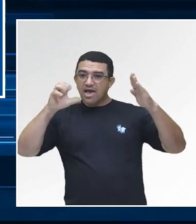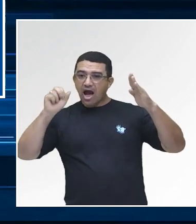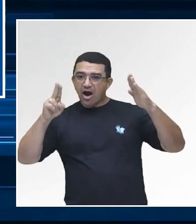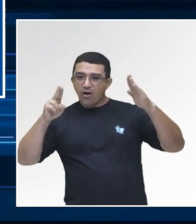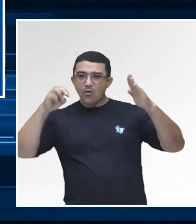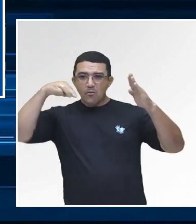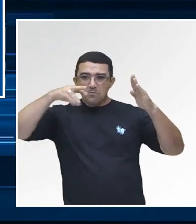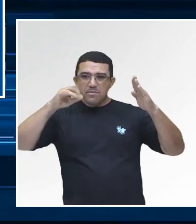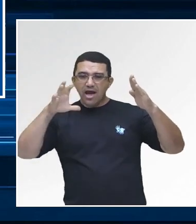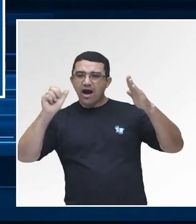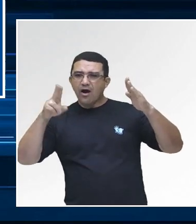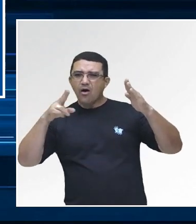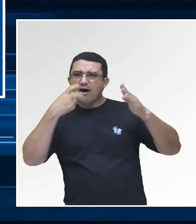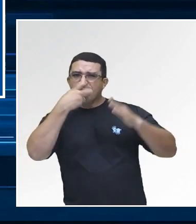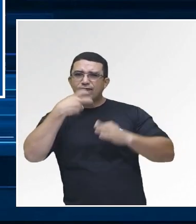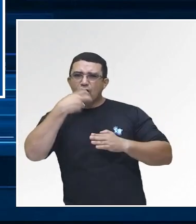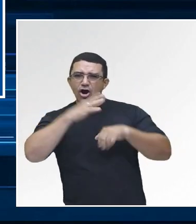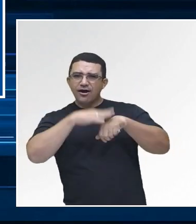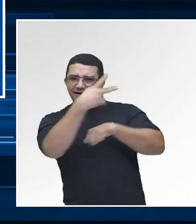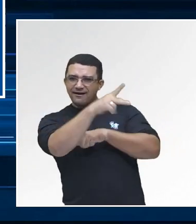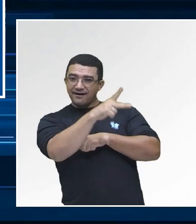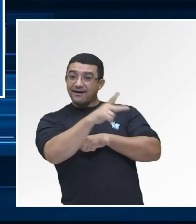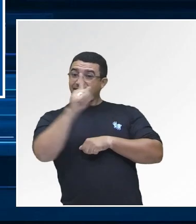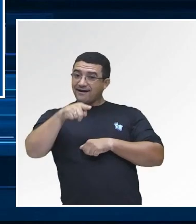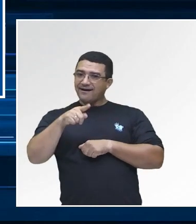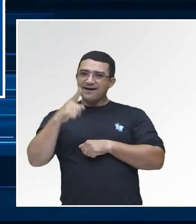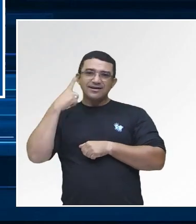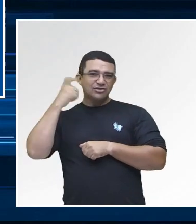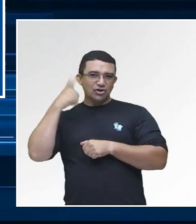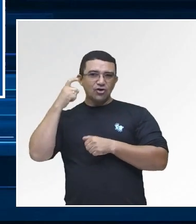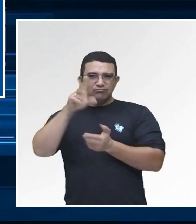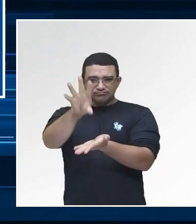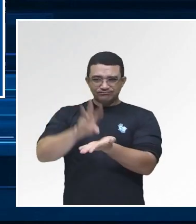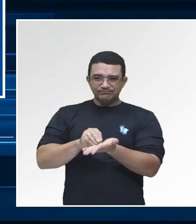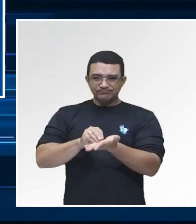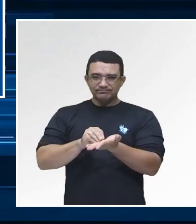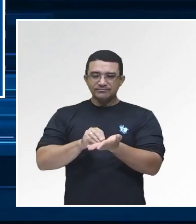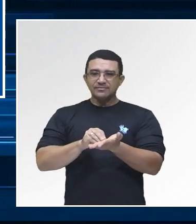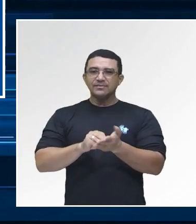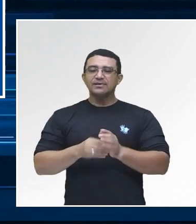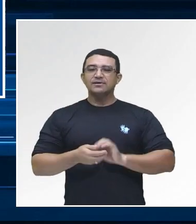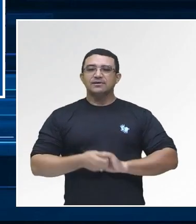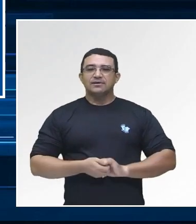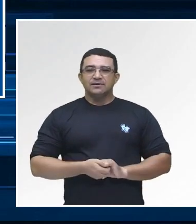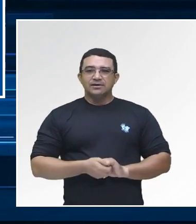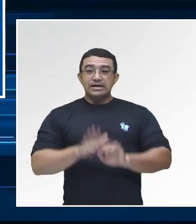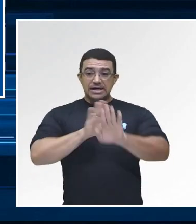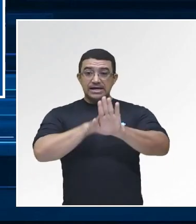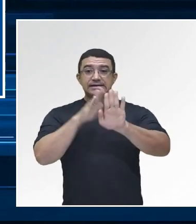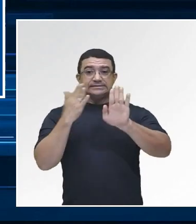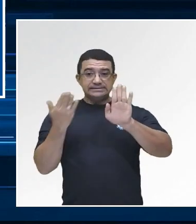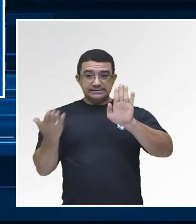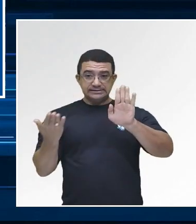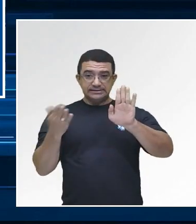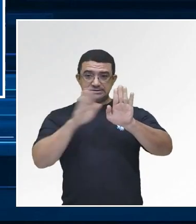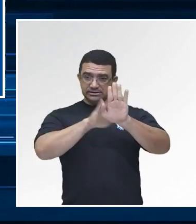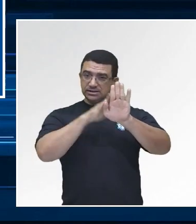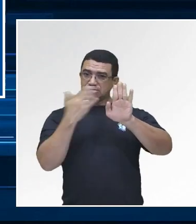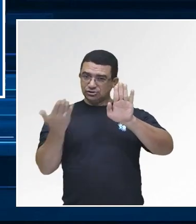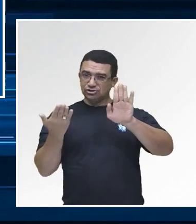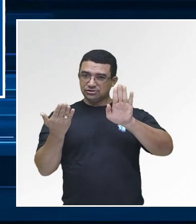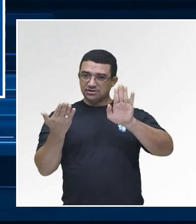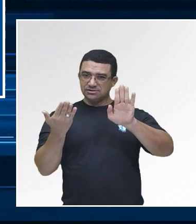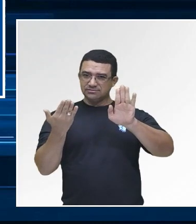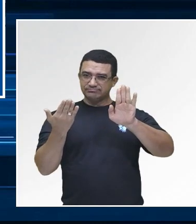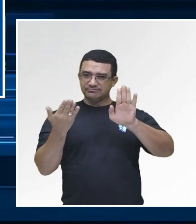por isso é onomatopeia. A antíntese acontece quando há emprego próximo de palavras de